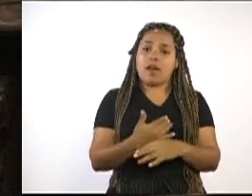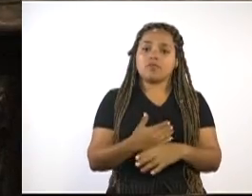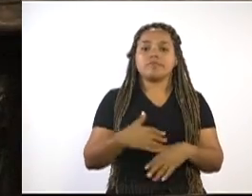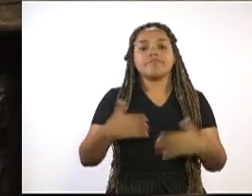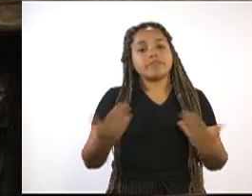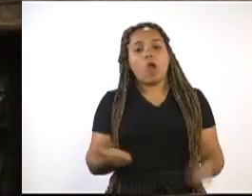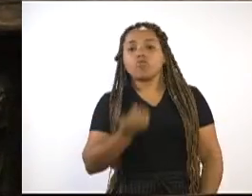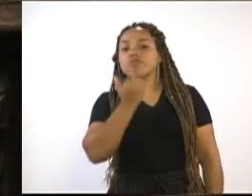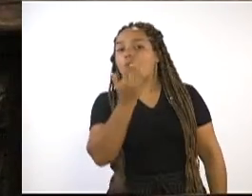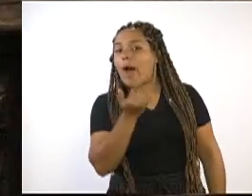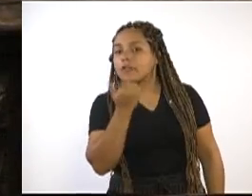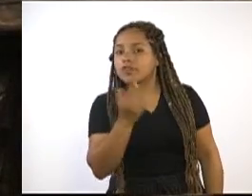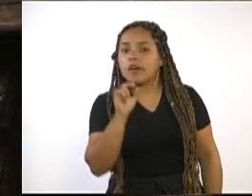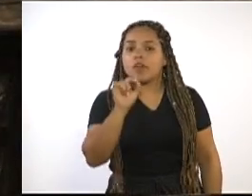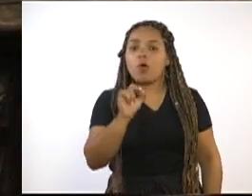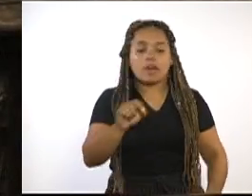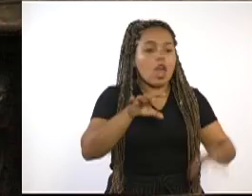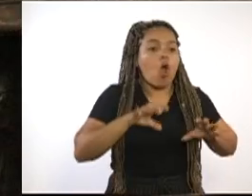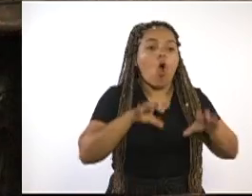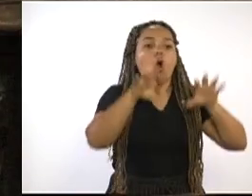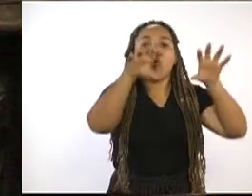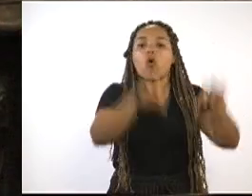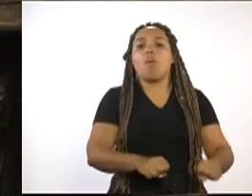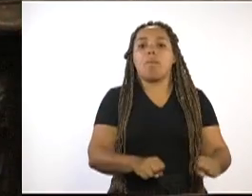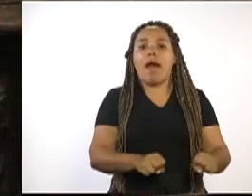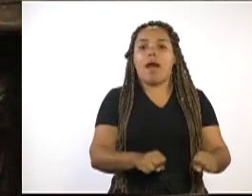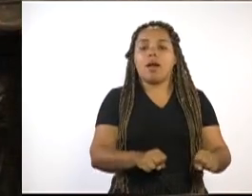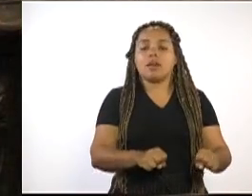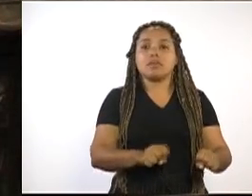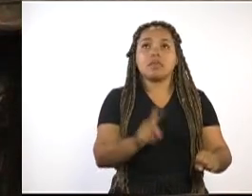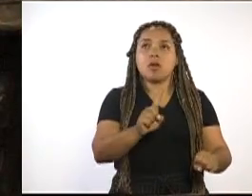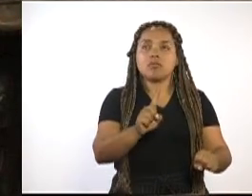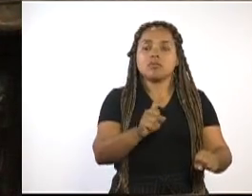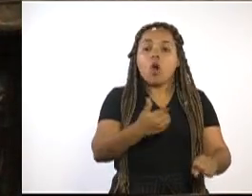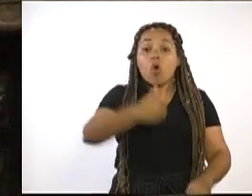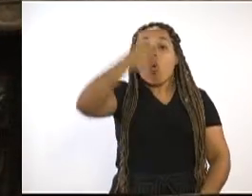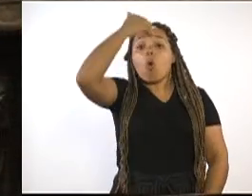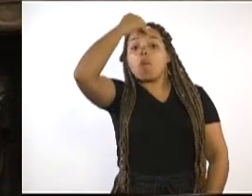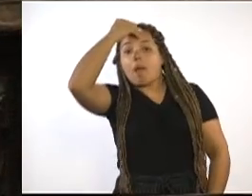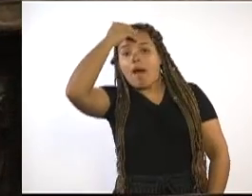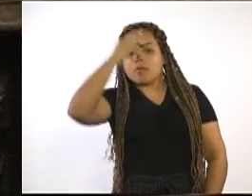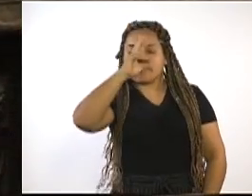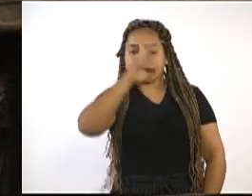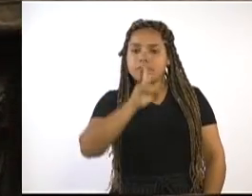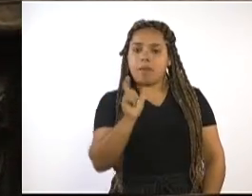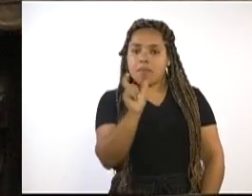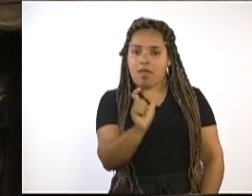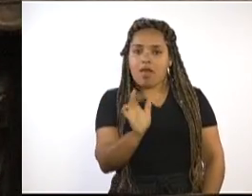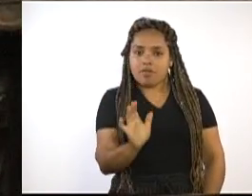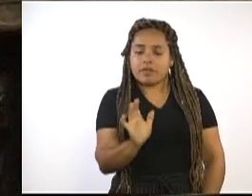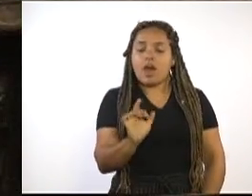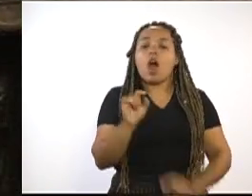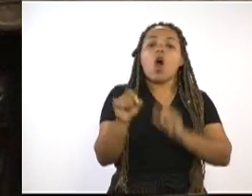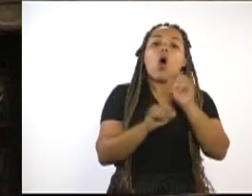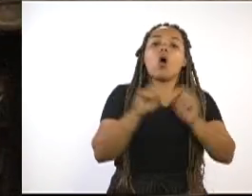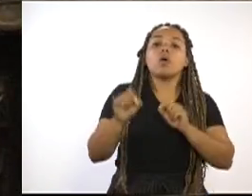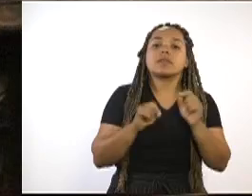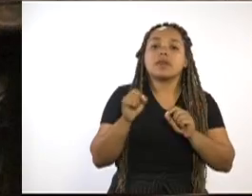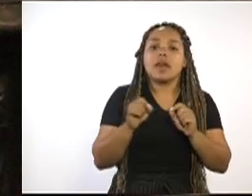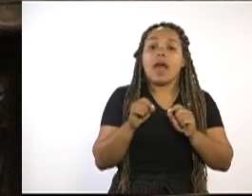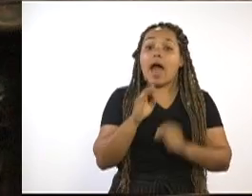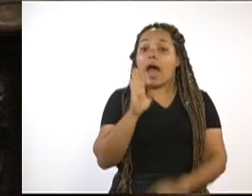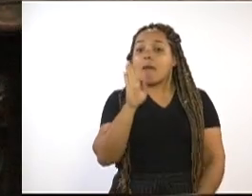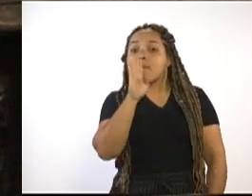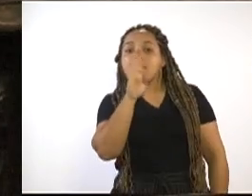adianta ocupar, não adianta, melhor dizendo, culpar a atual administração por essa confusão,